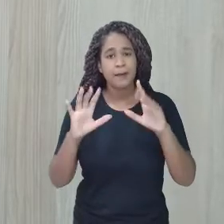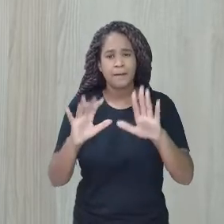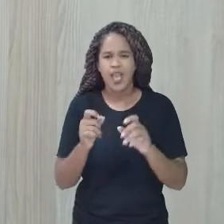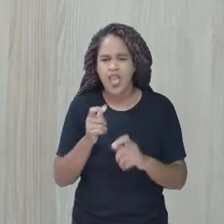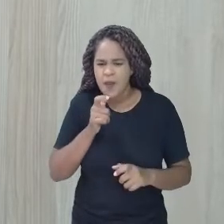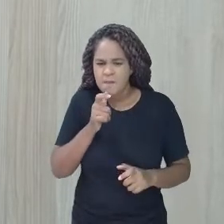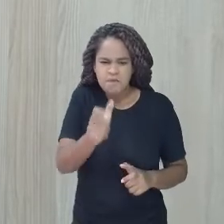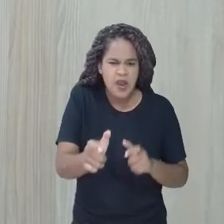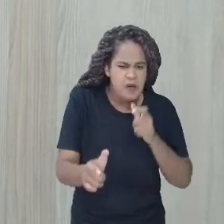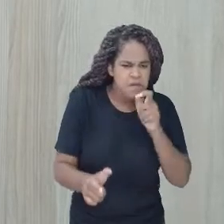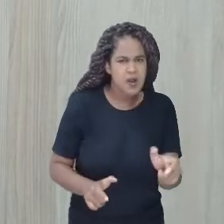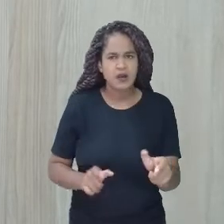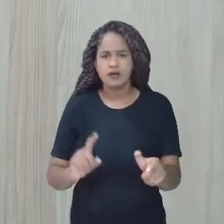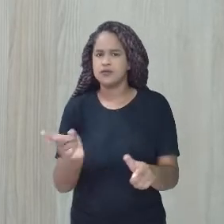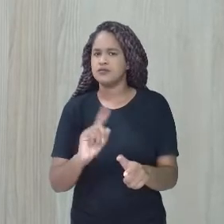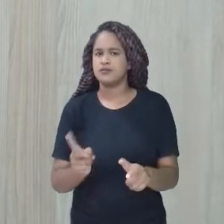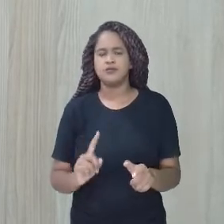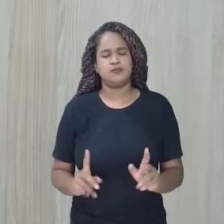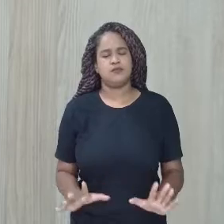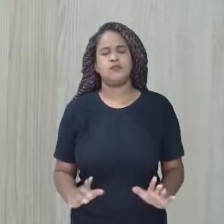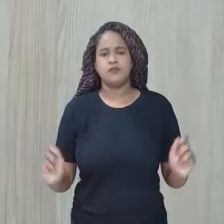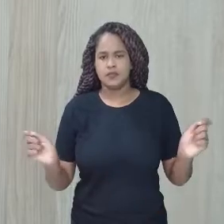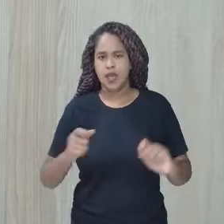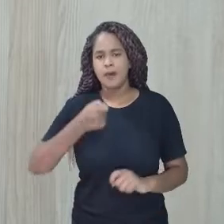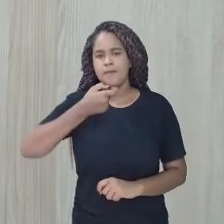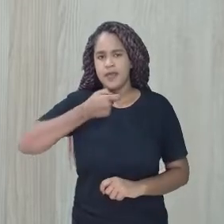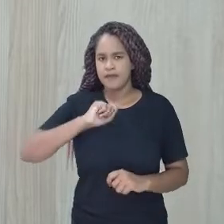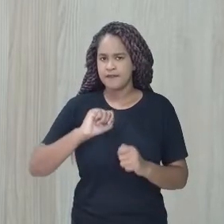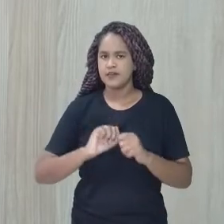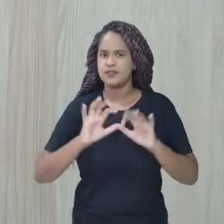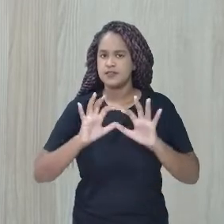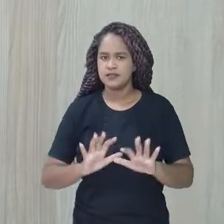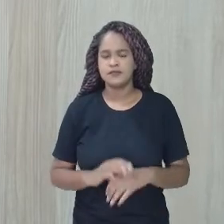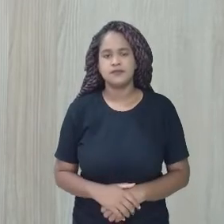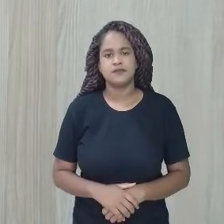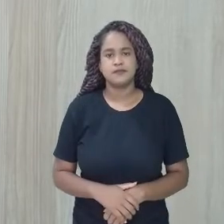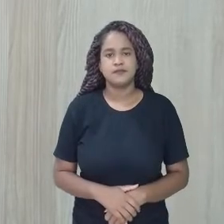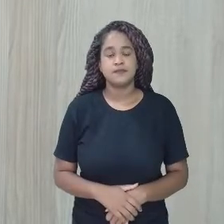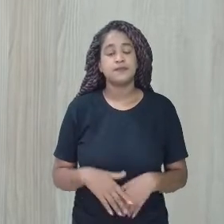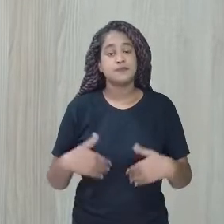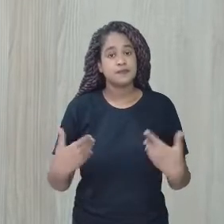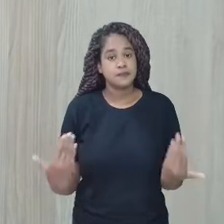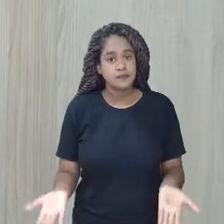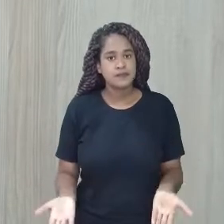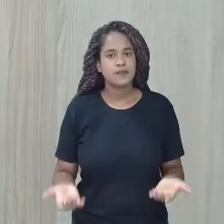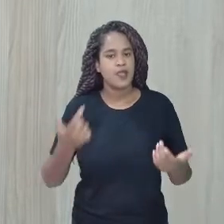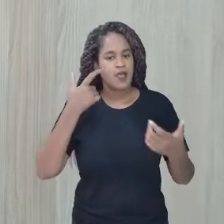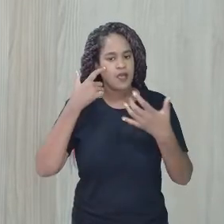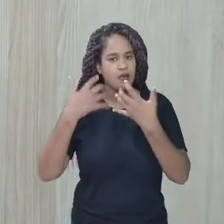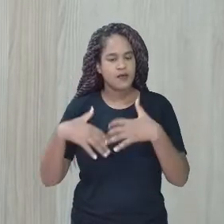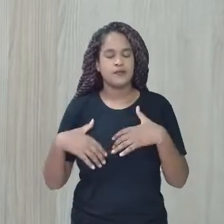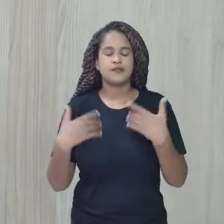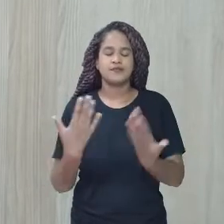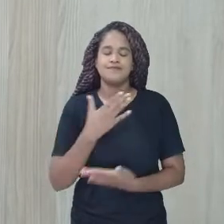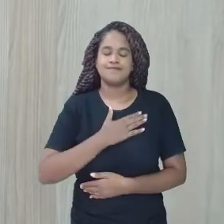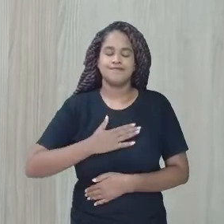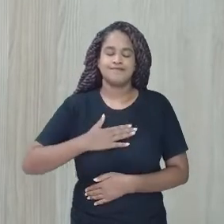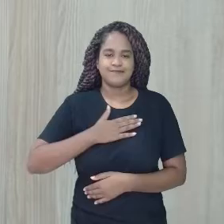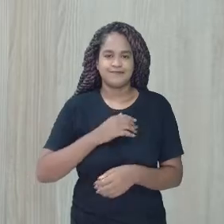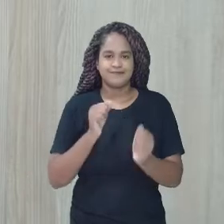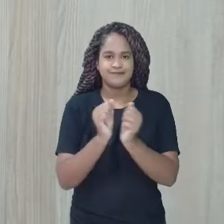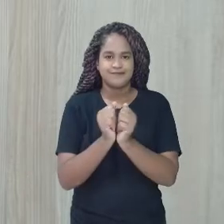que é possível fazer humor sem, de fato, ofender. Então, fica aqui essa reflexão. Como sempre, foi um prazer estar aqui hoje